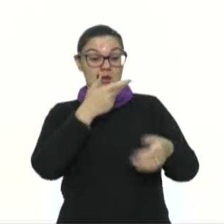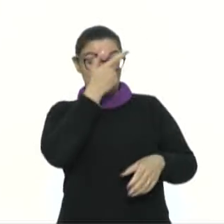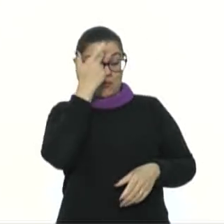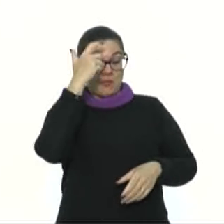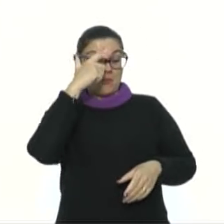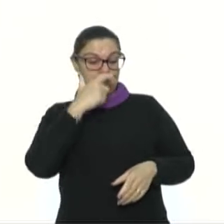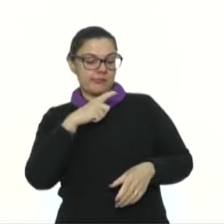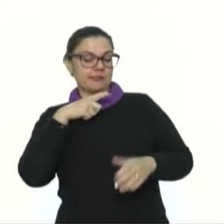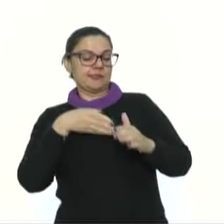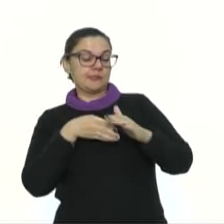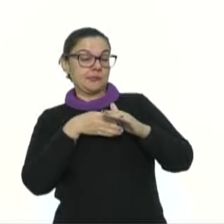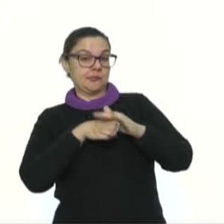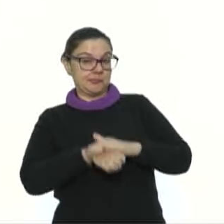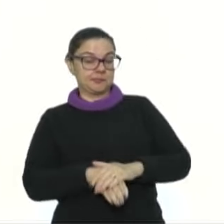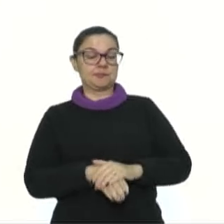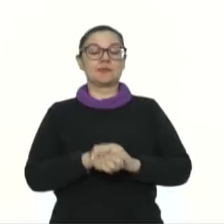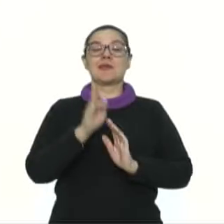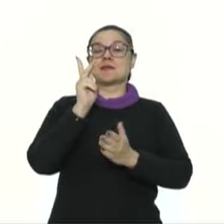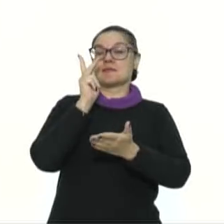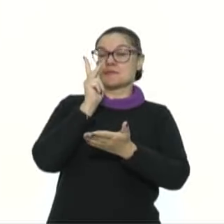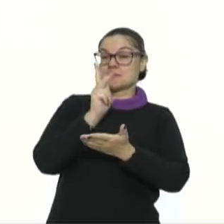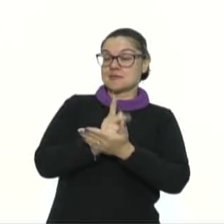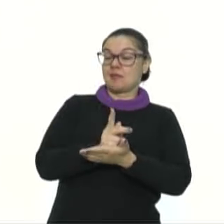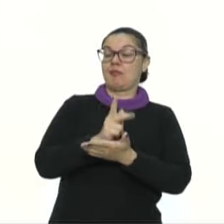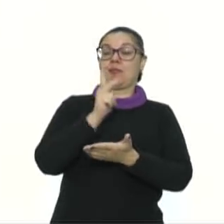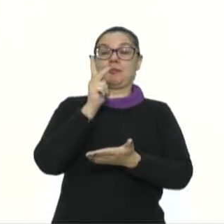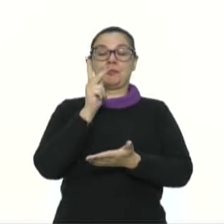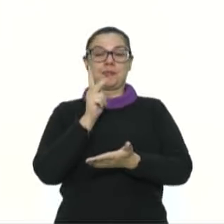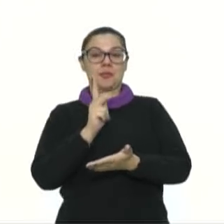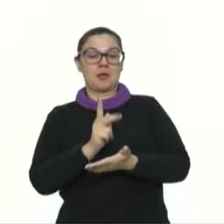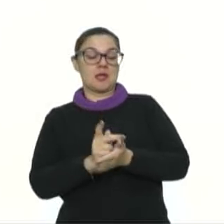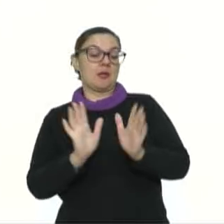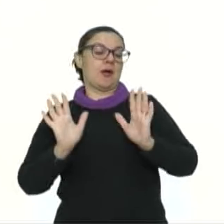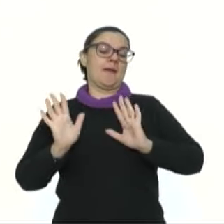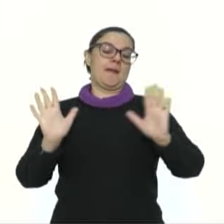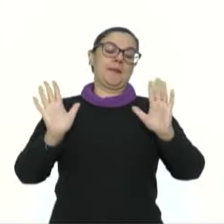esse tipo de comportamento costumam não